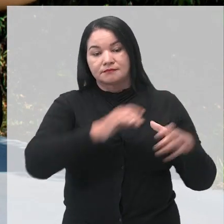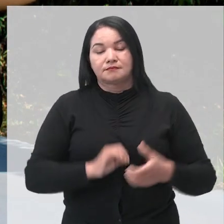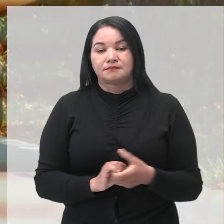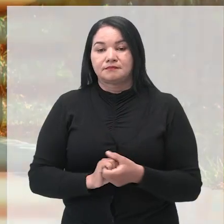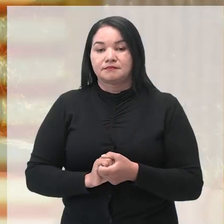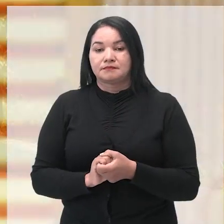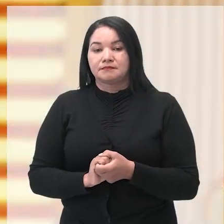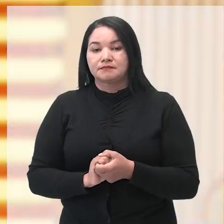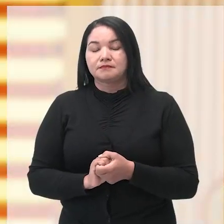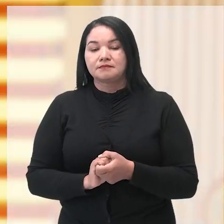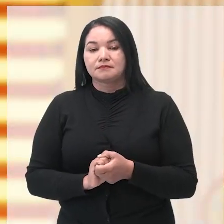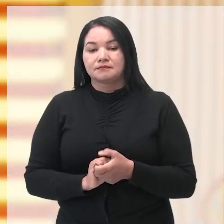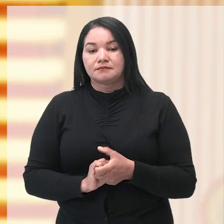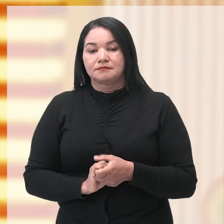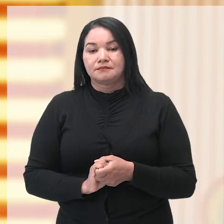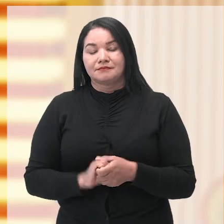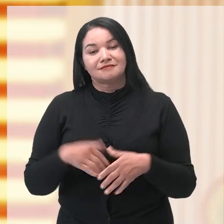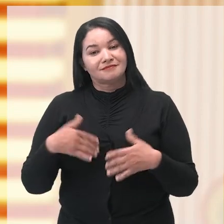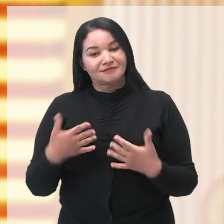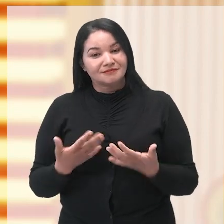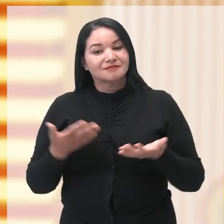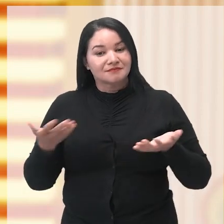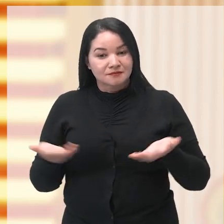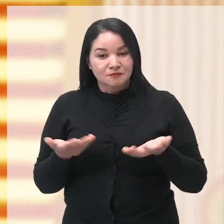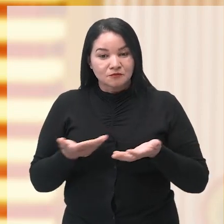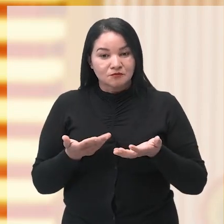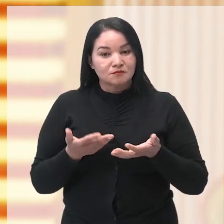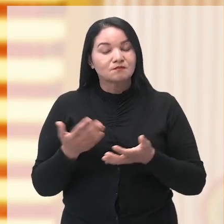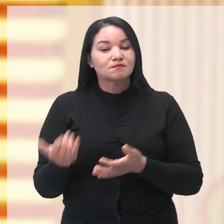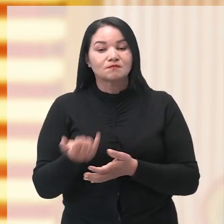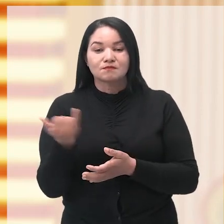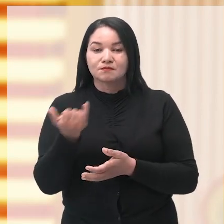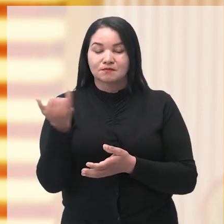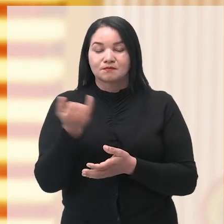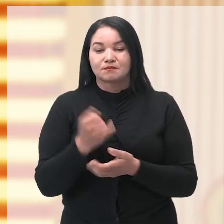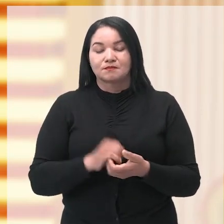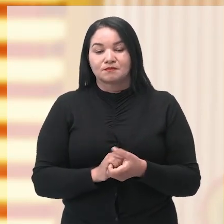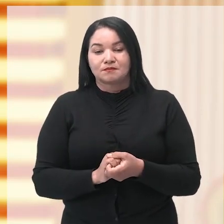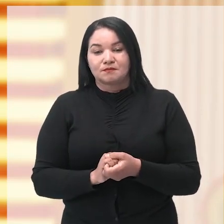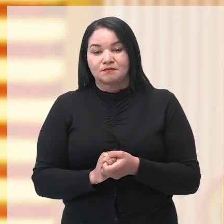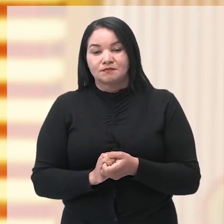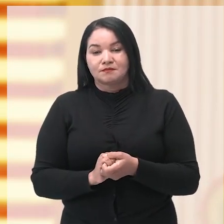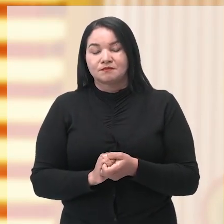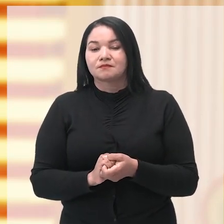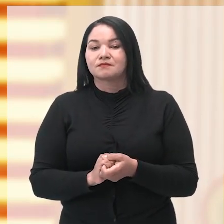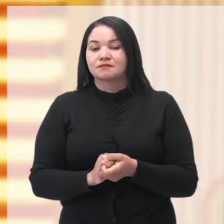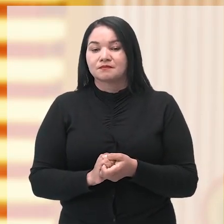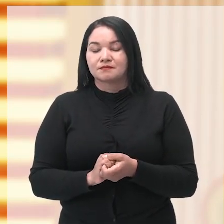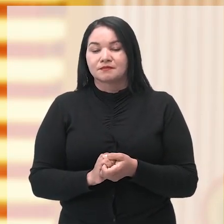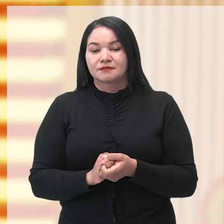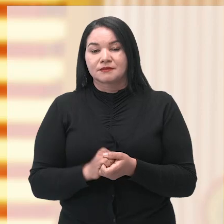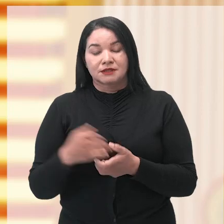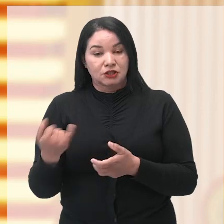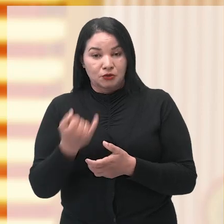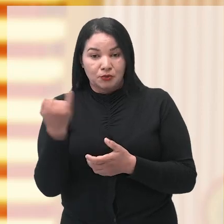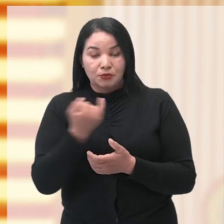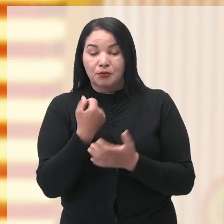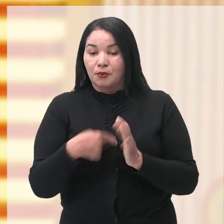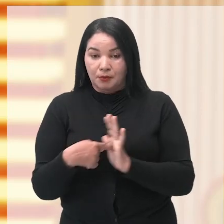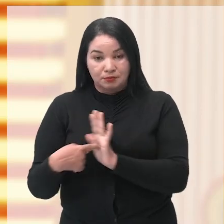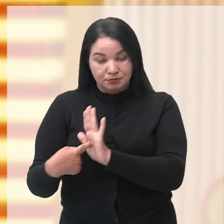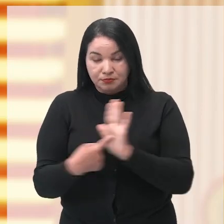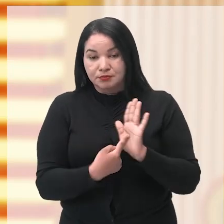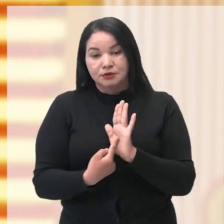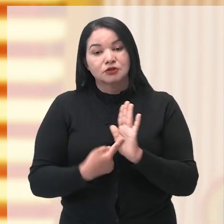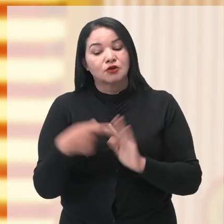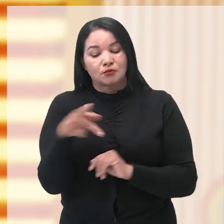corretamente. Olha só, né? Que importante é essa fala, né? E essa apresentação